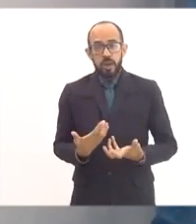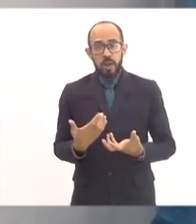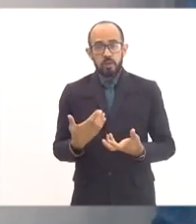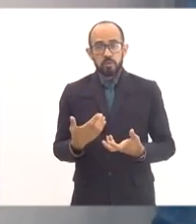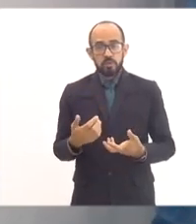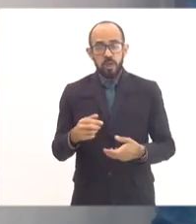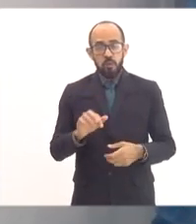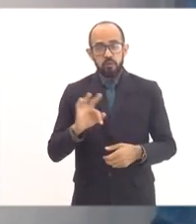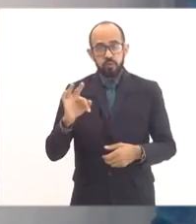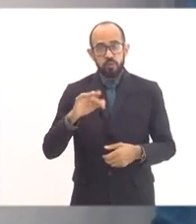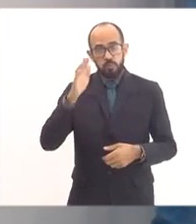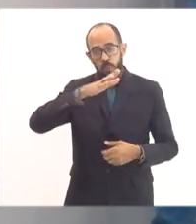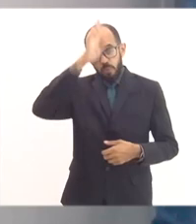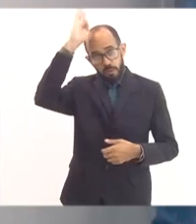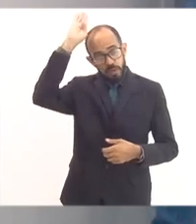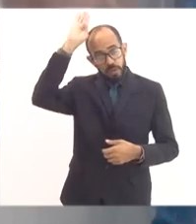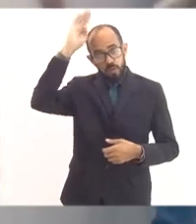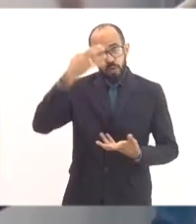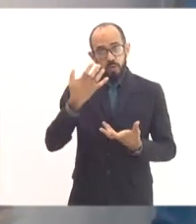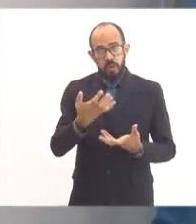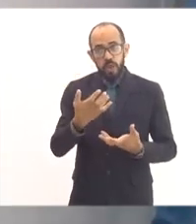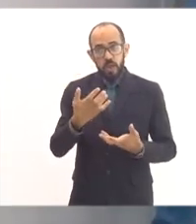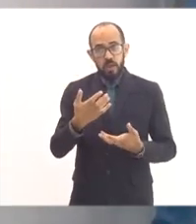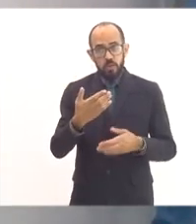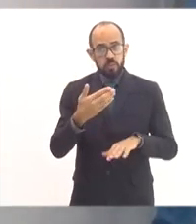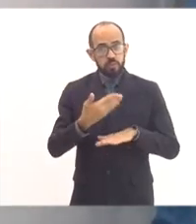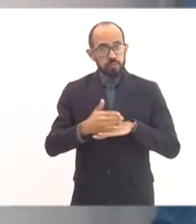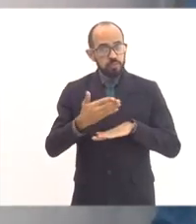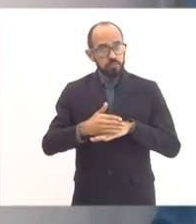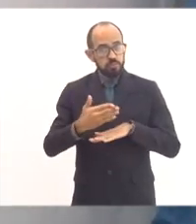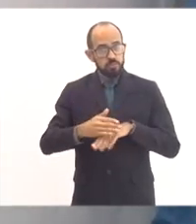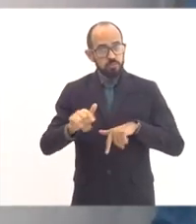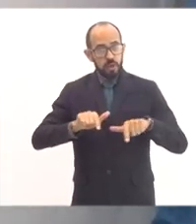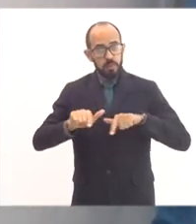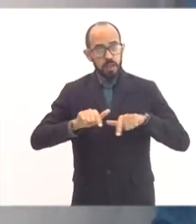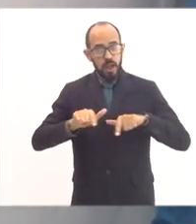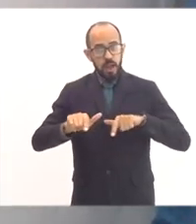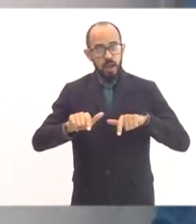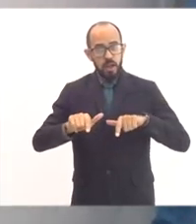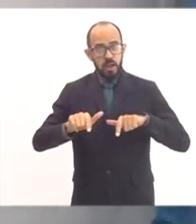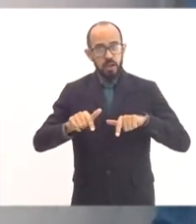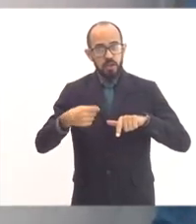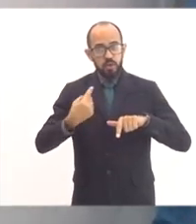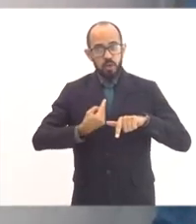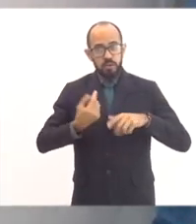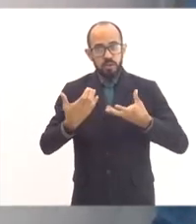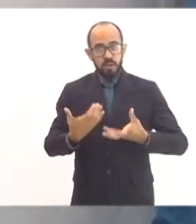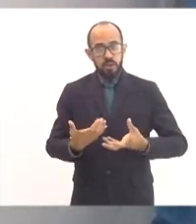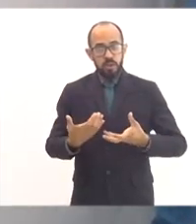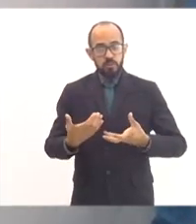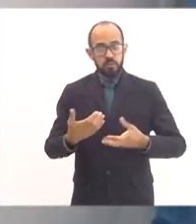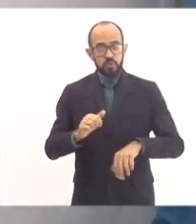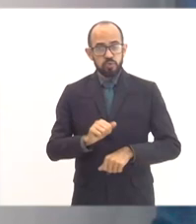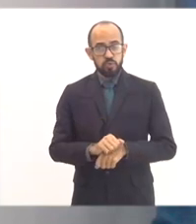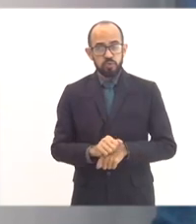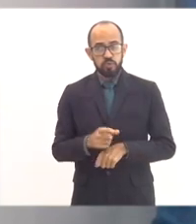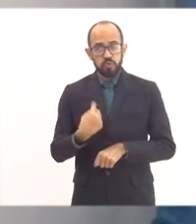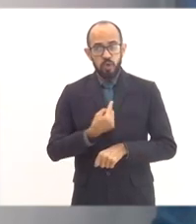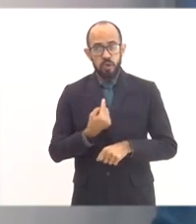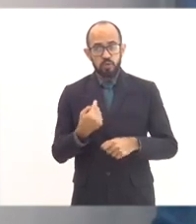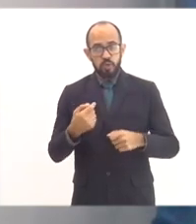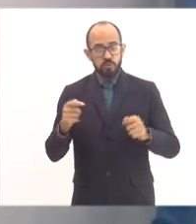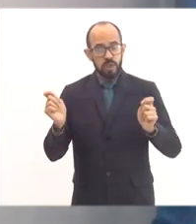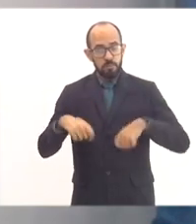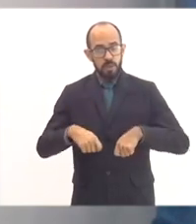eu quero exercer minha função, assim como esses todos que estão aqui. Nós queremos trabalhar, nós somos capazes